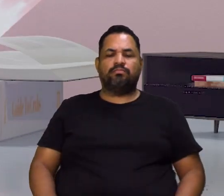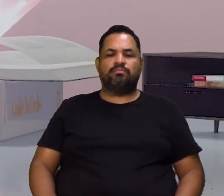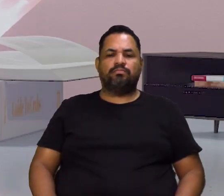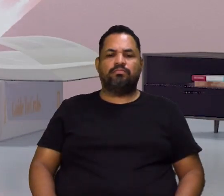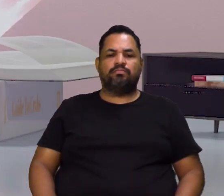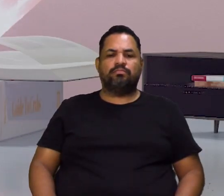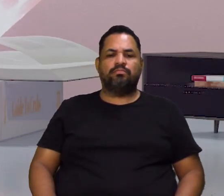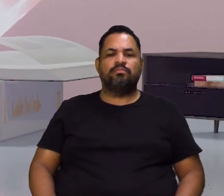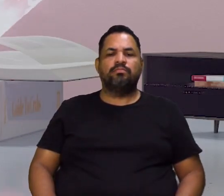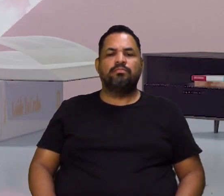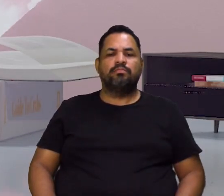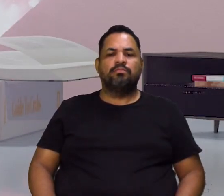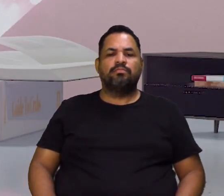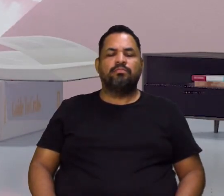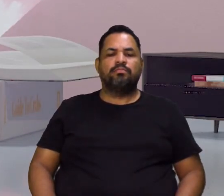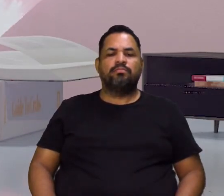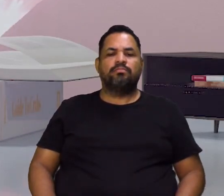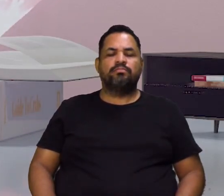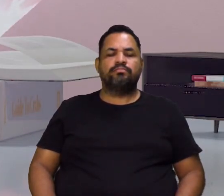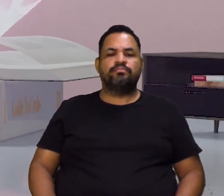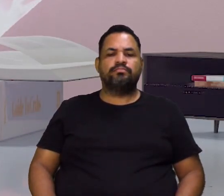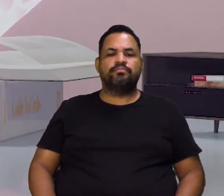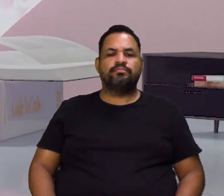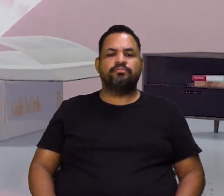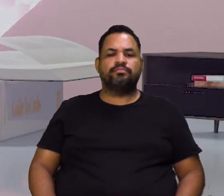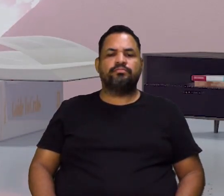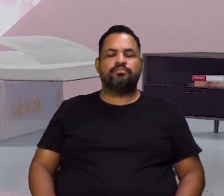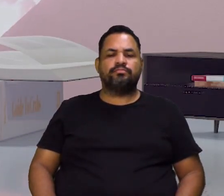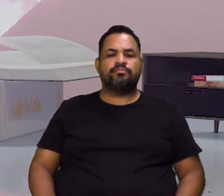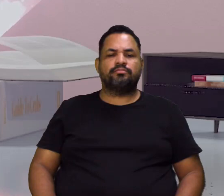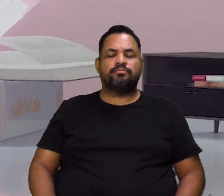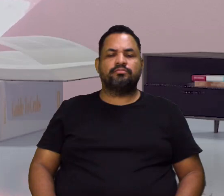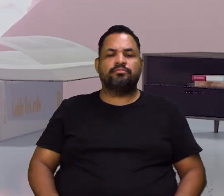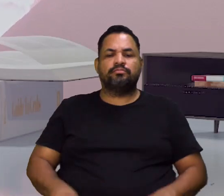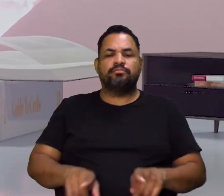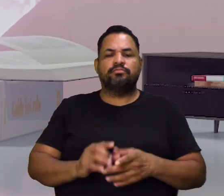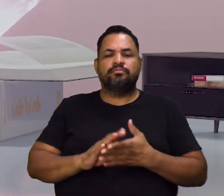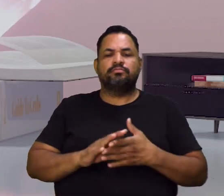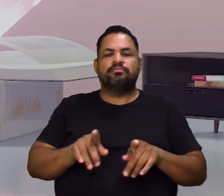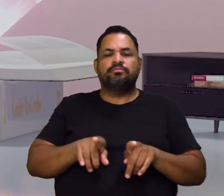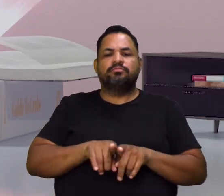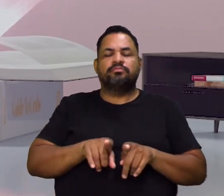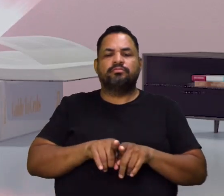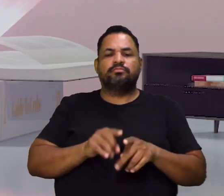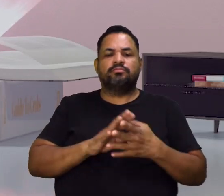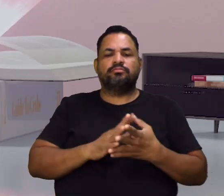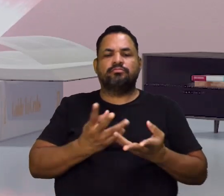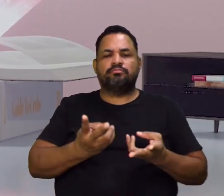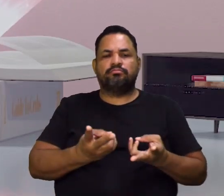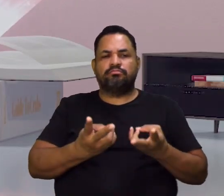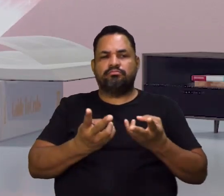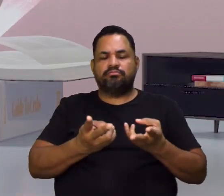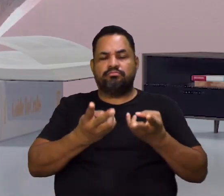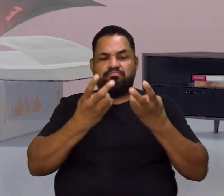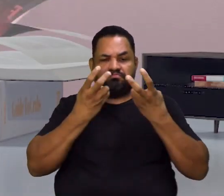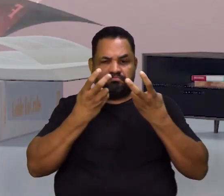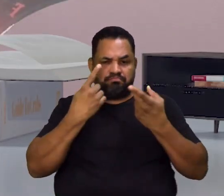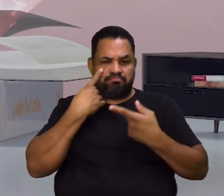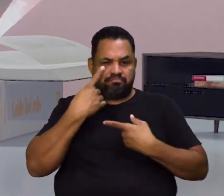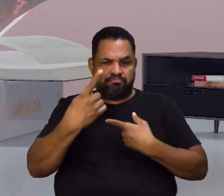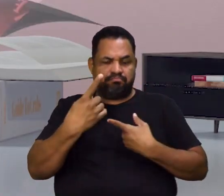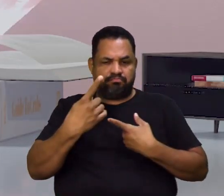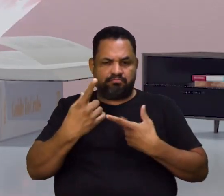social aí então e outra parte que que dá para chamar atenção aqui